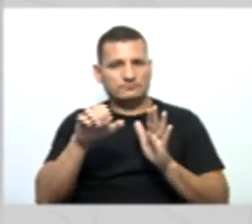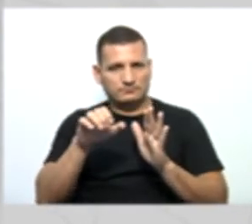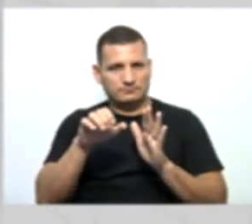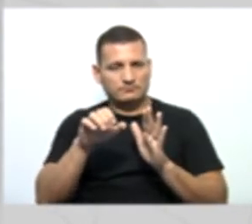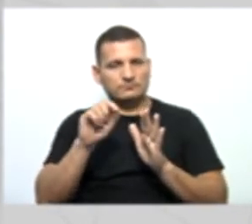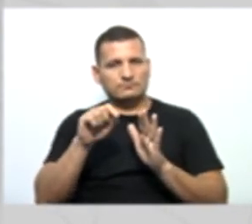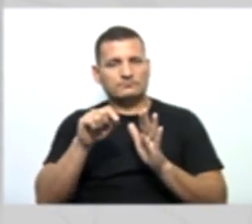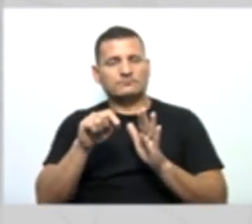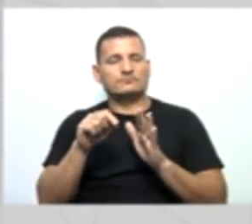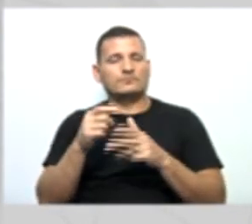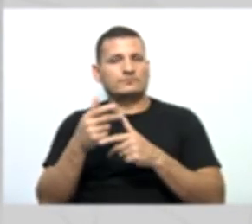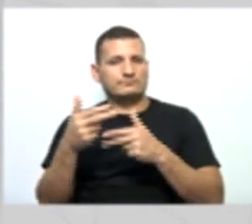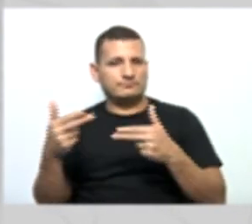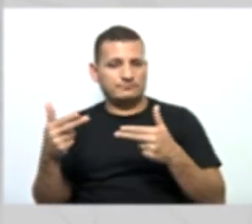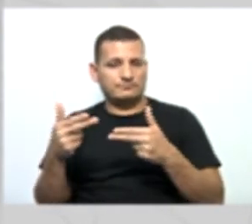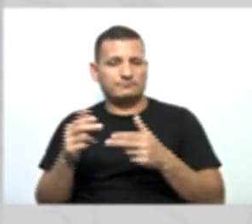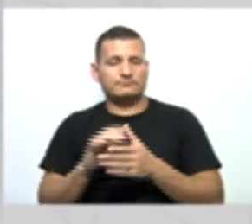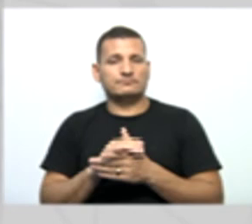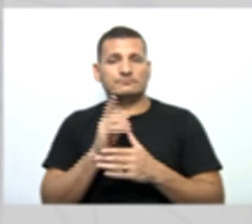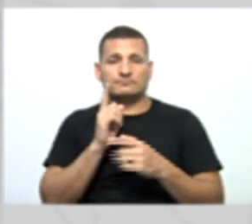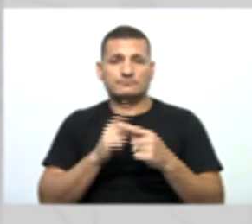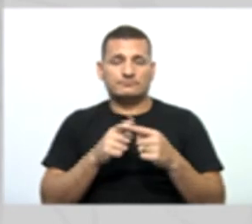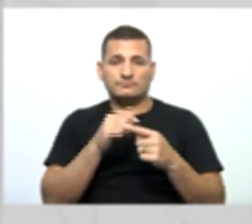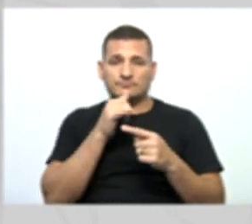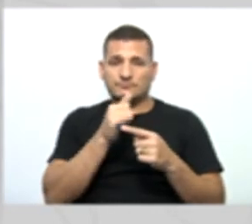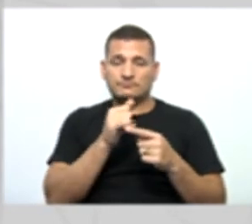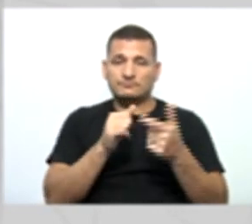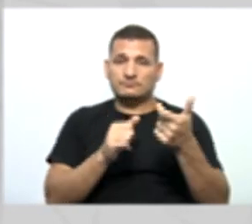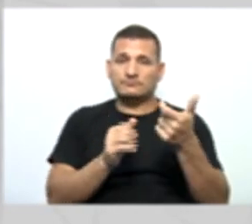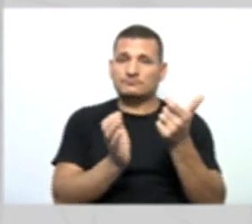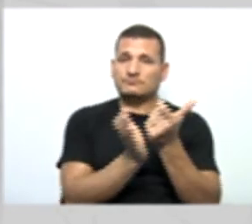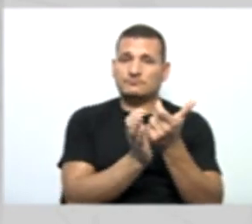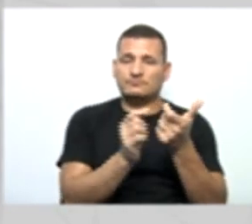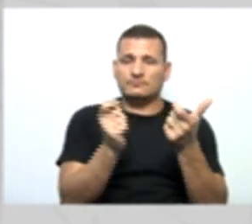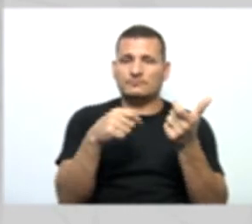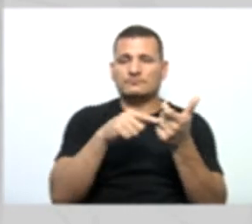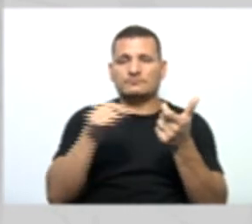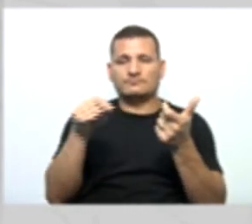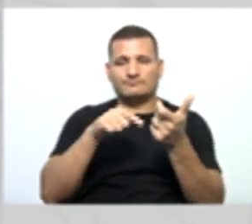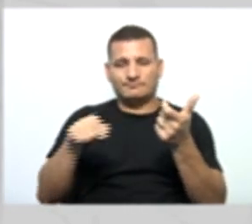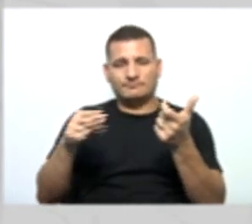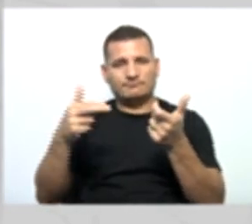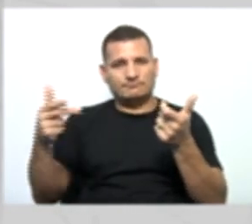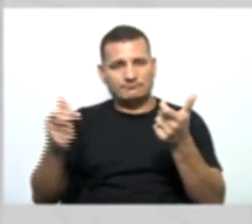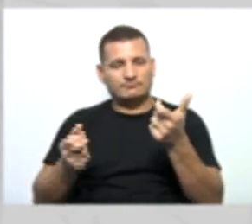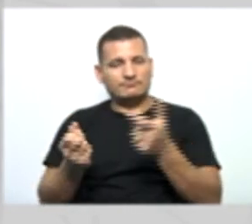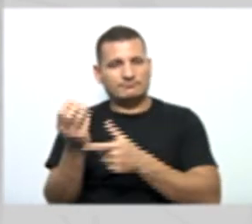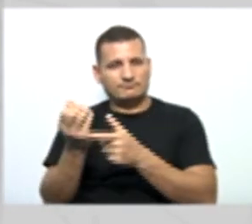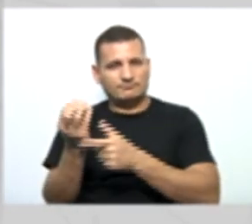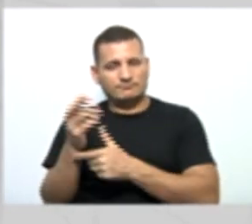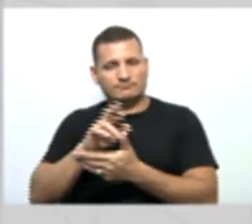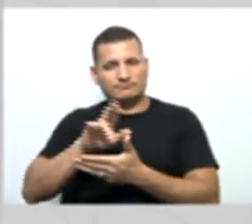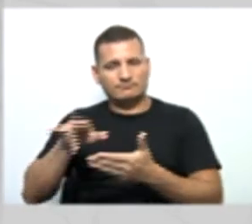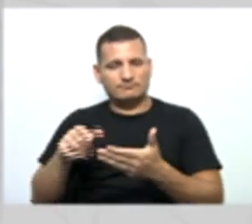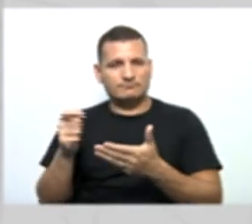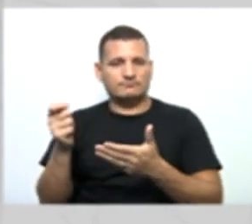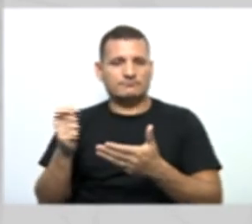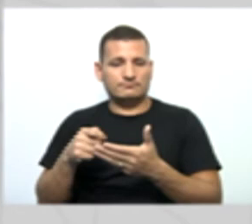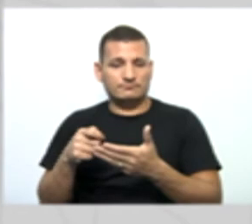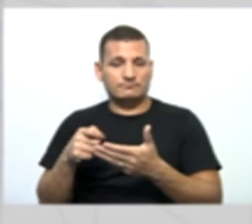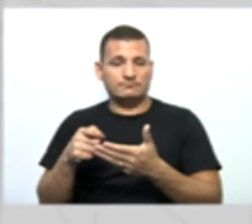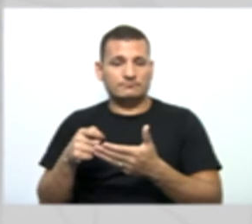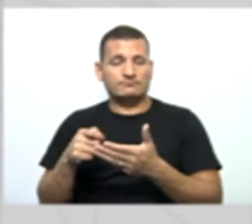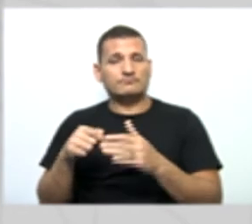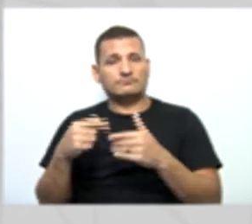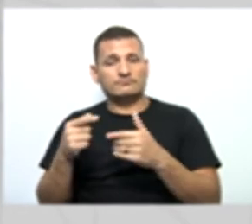objeto. Por quê? Se a partir de uma classe nós podemos criar quantos objetos forem necessários, ou seja, diversos objetos, nós temos